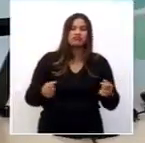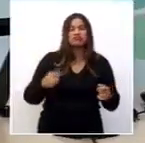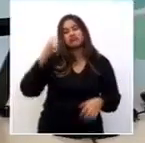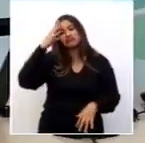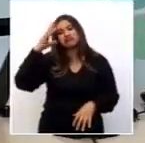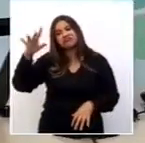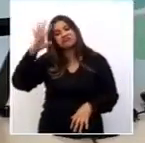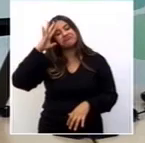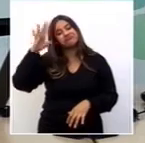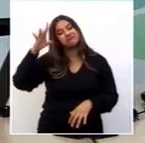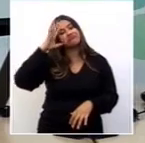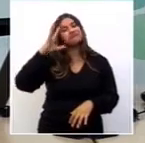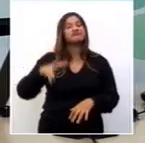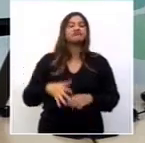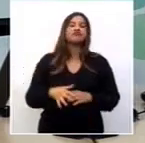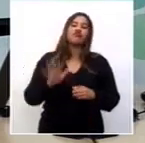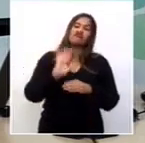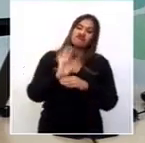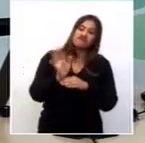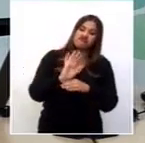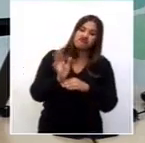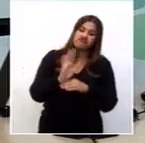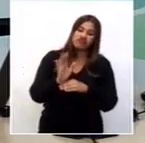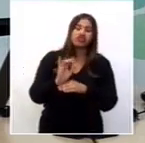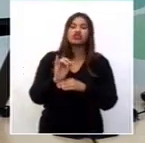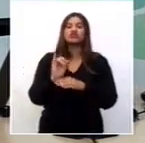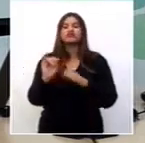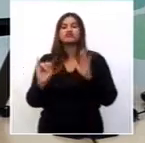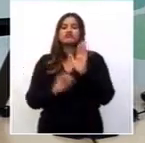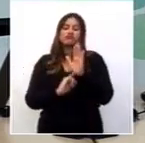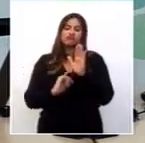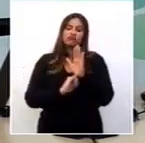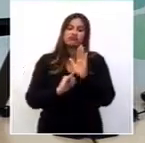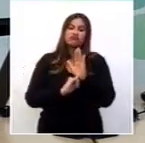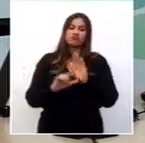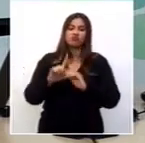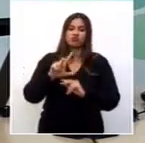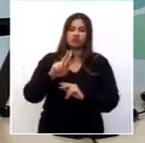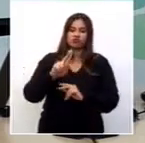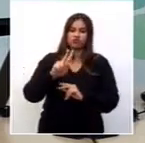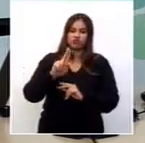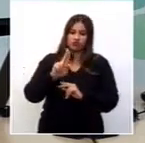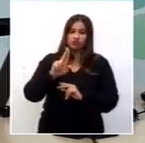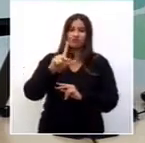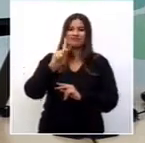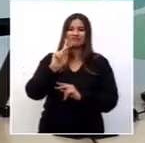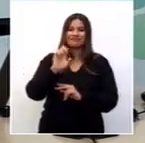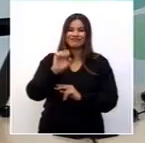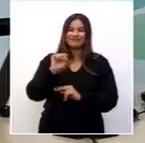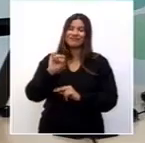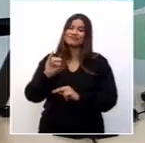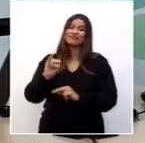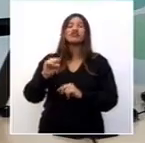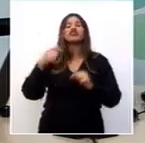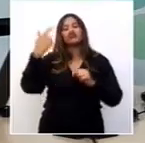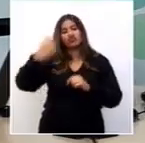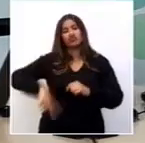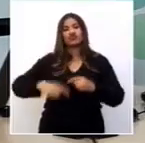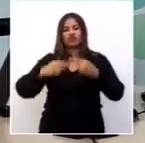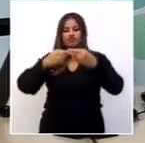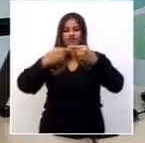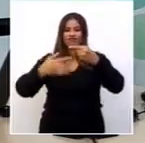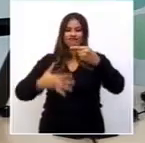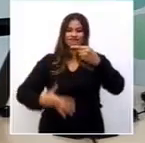reflexão inicial, do vídeo, dos apontamentos do professor Lucchesi, nós gostaríamos agora da sua participação no